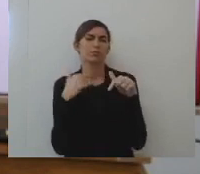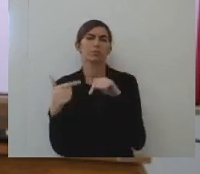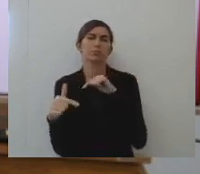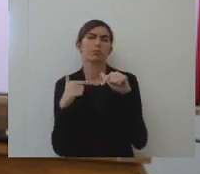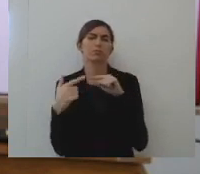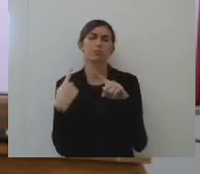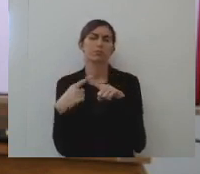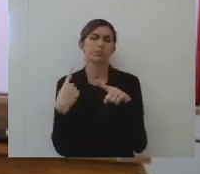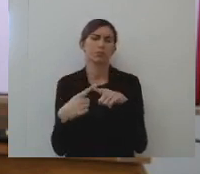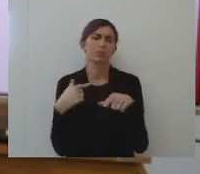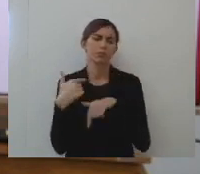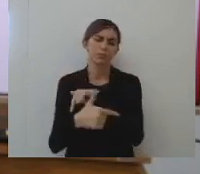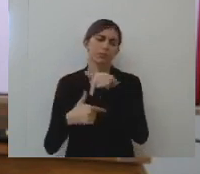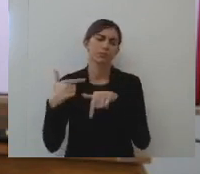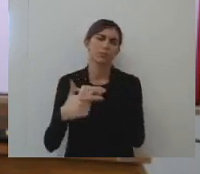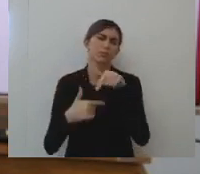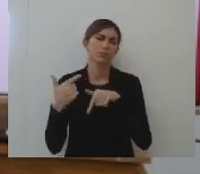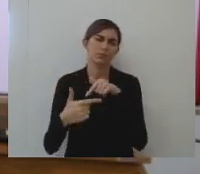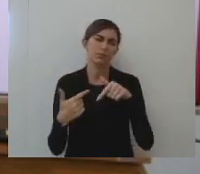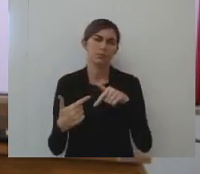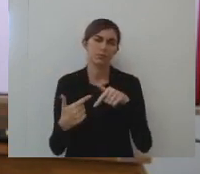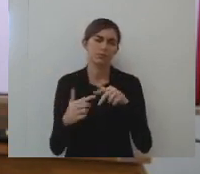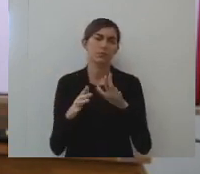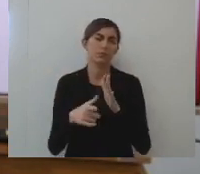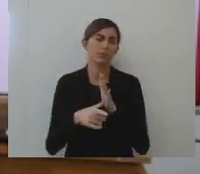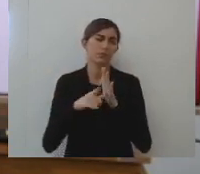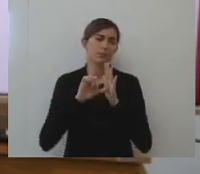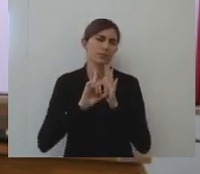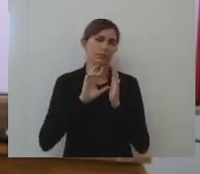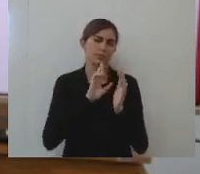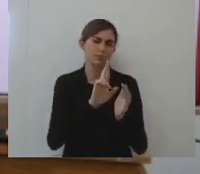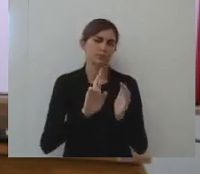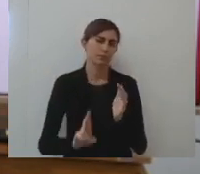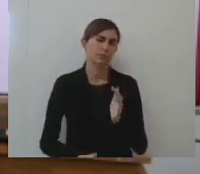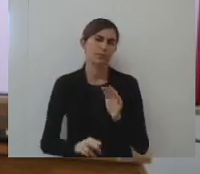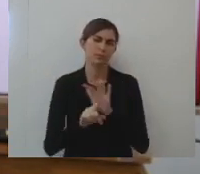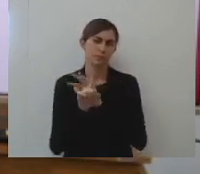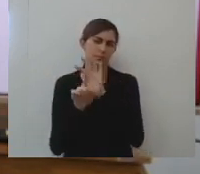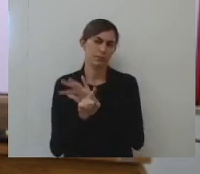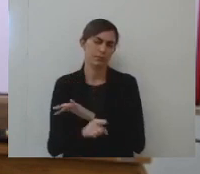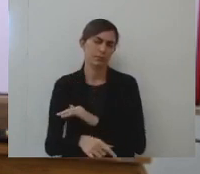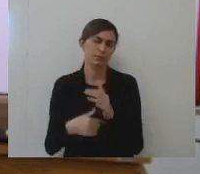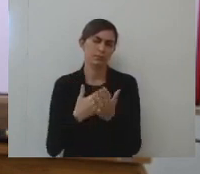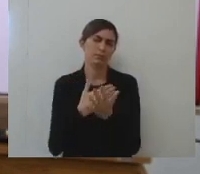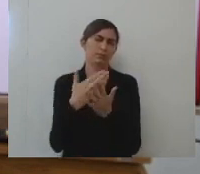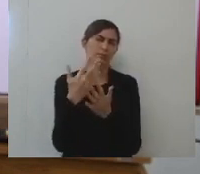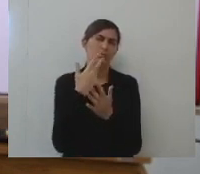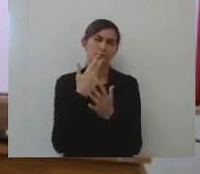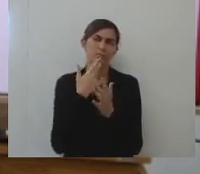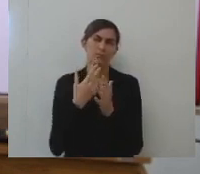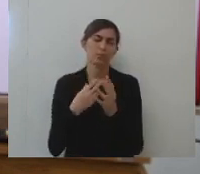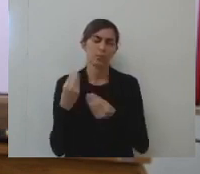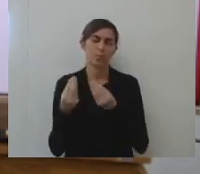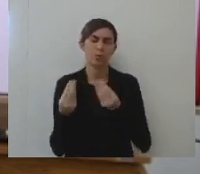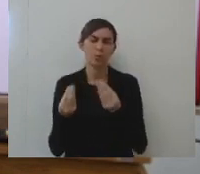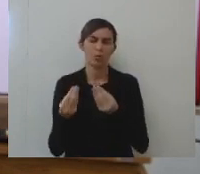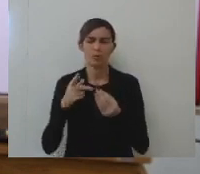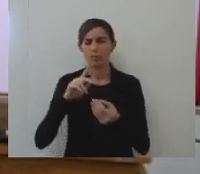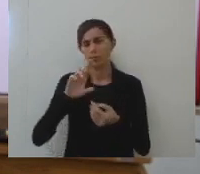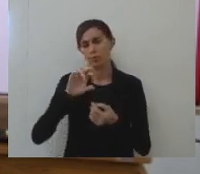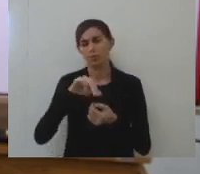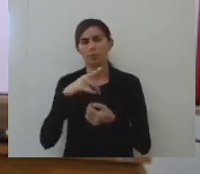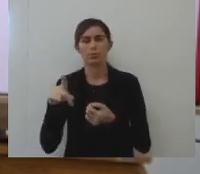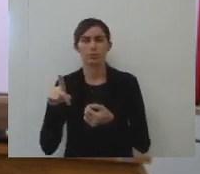Por que a gente tem que trabalhar, certo? Mas antes da gente responder essa pergunta, eu vou começar falando sobre os modos de produção, certo?